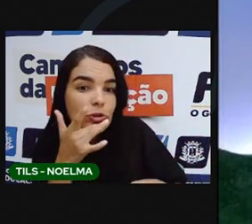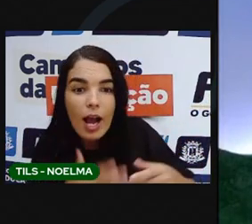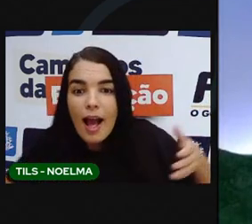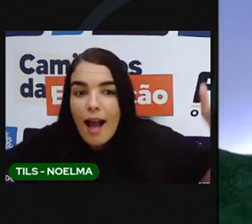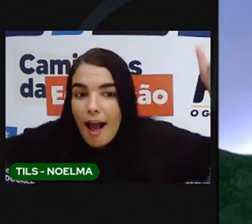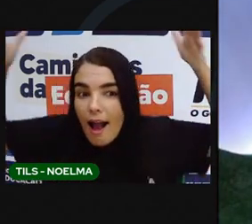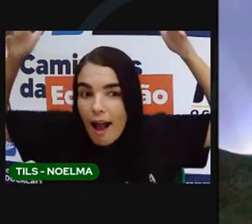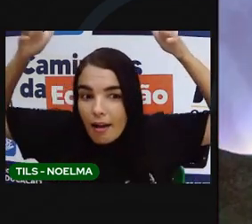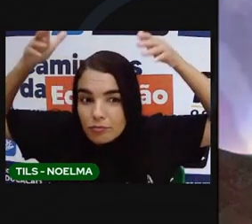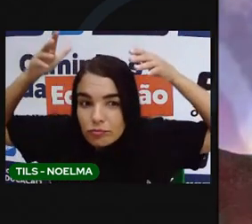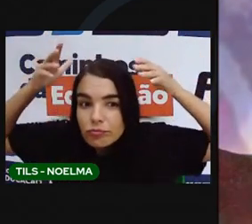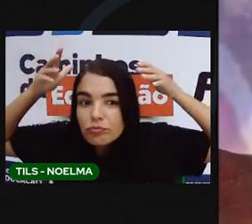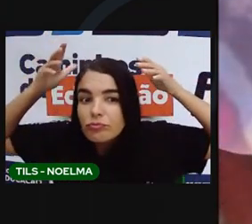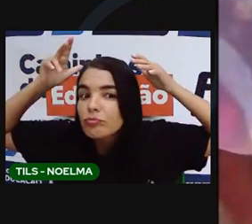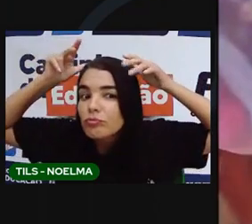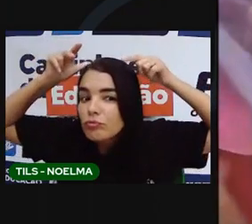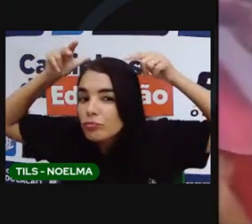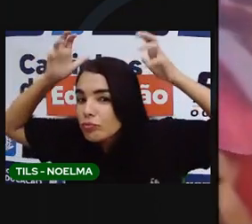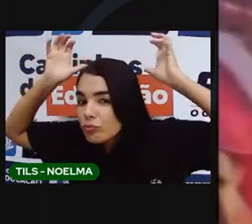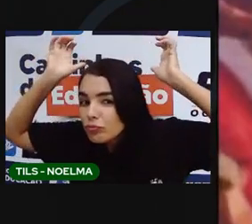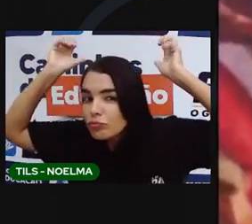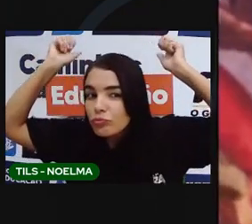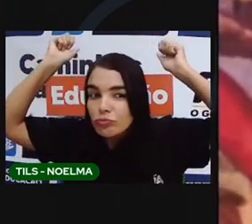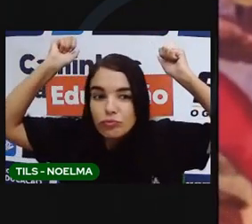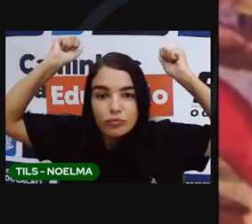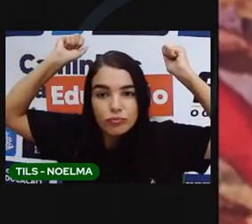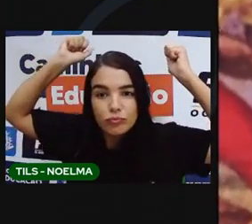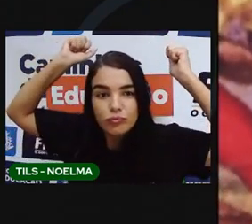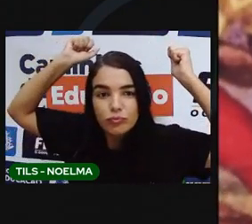da senhora é muito